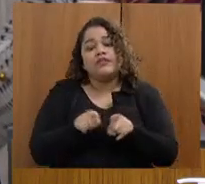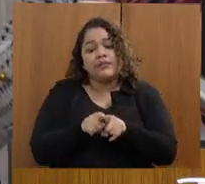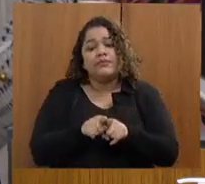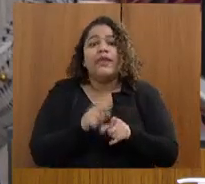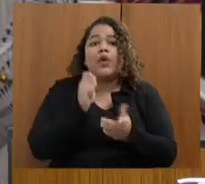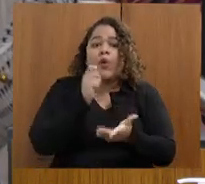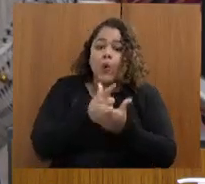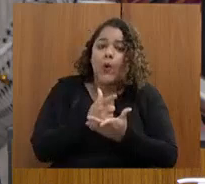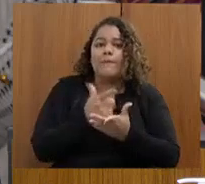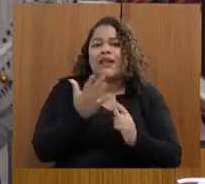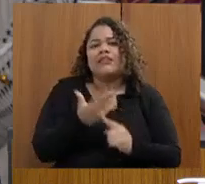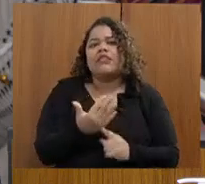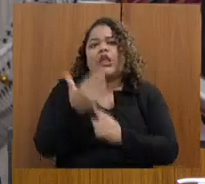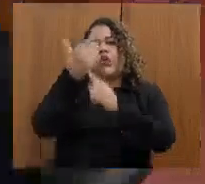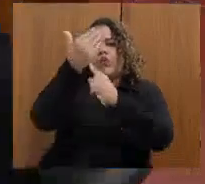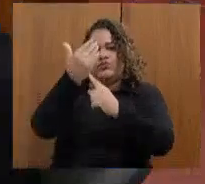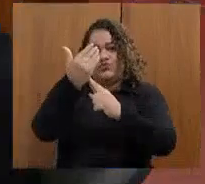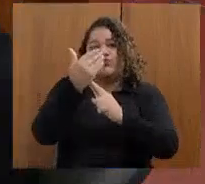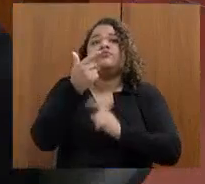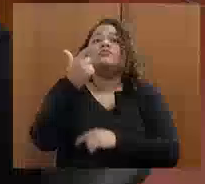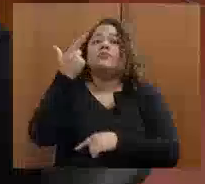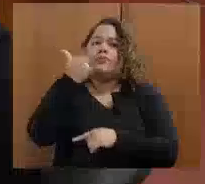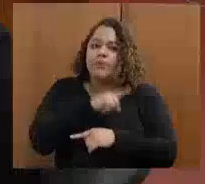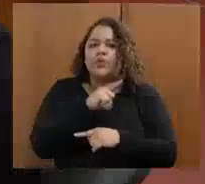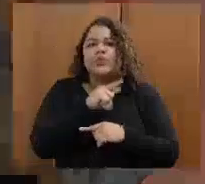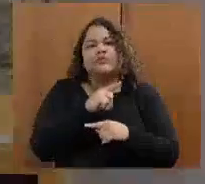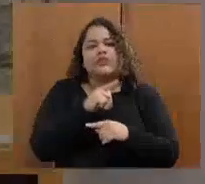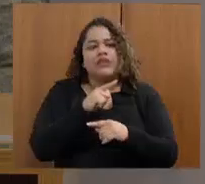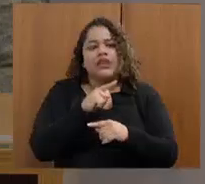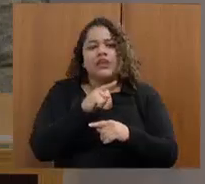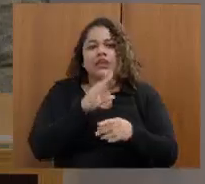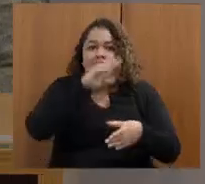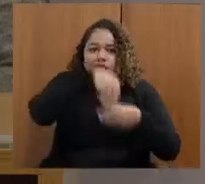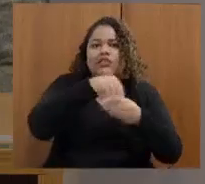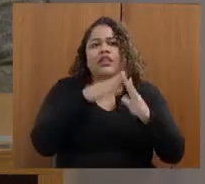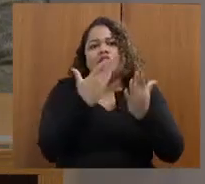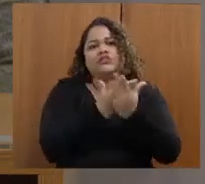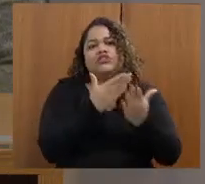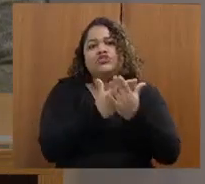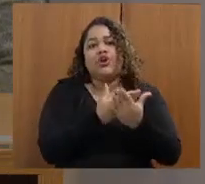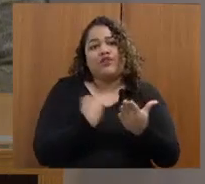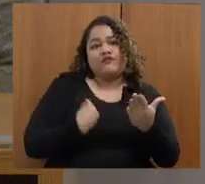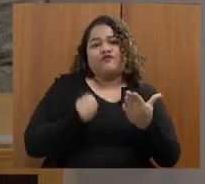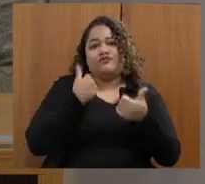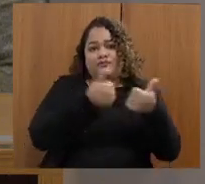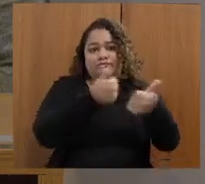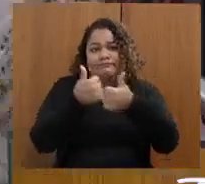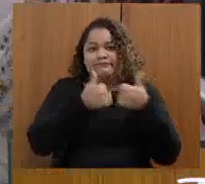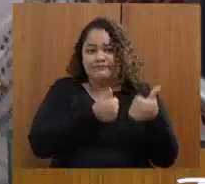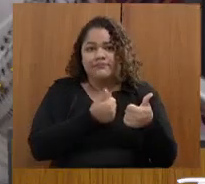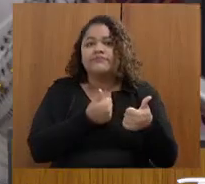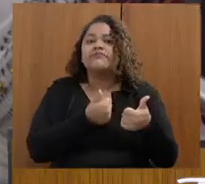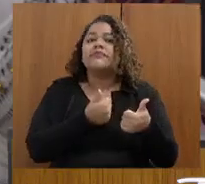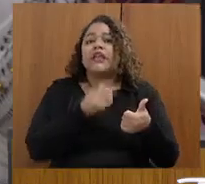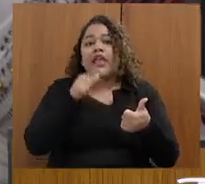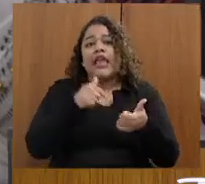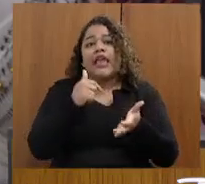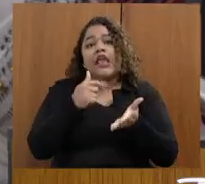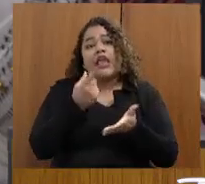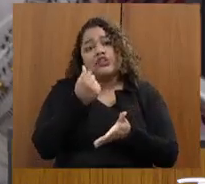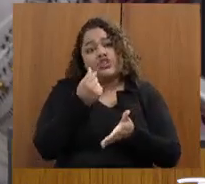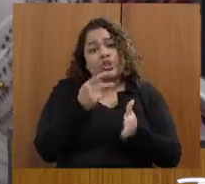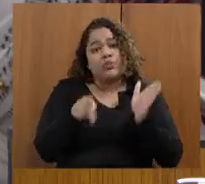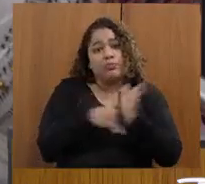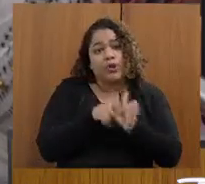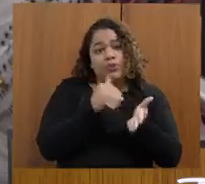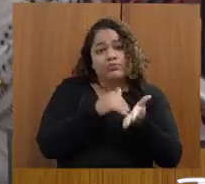para que realmente nós tenhamos condições de instalar dentro da escola quer seja de recursos próprios é da secretaria que a seja até